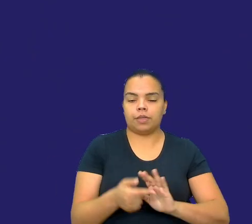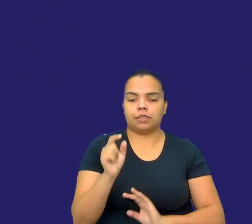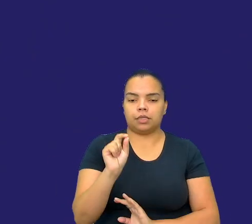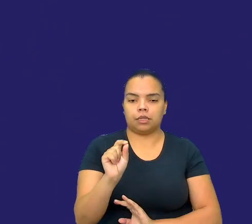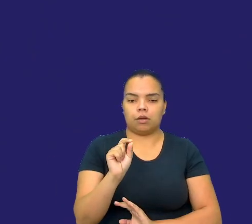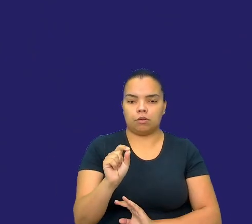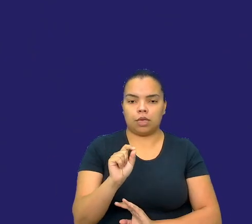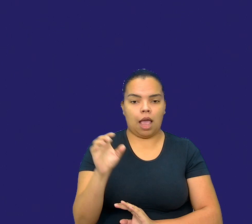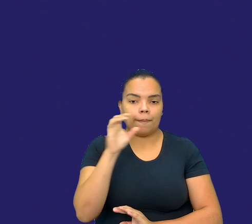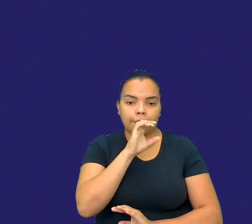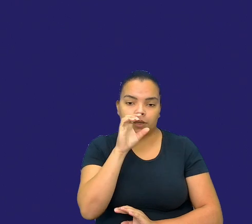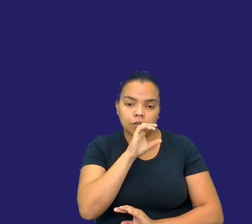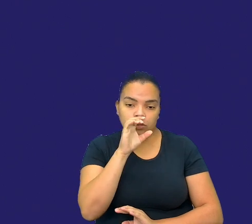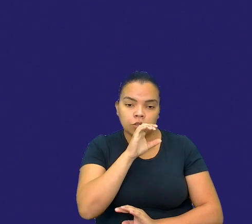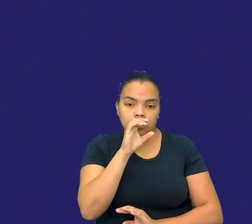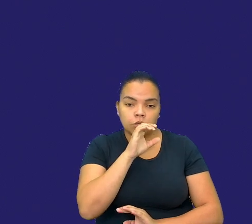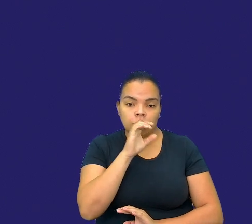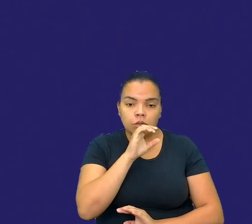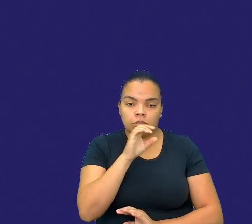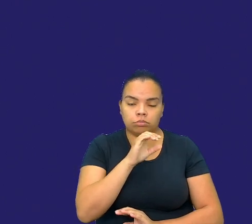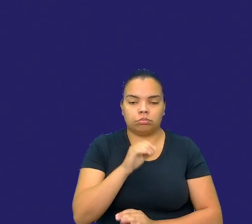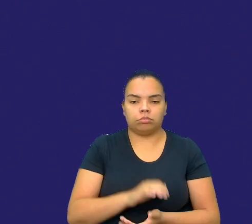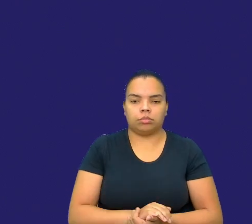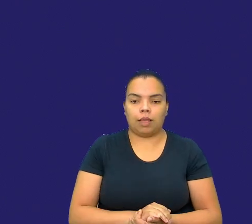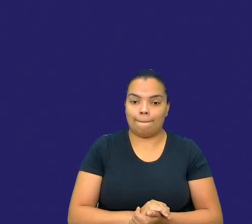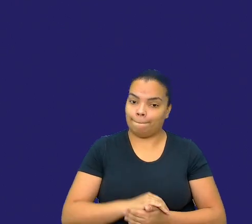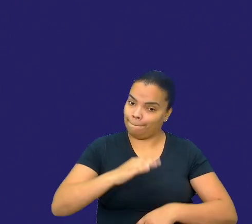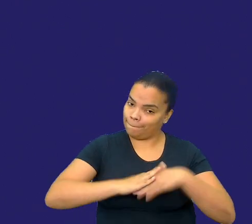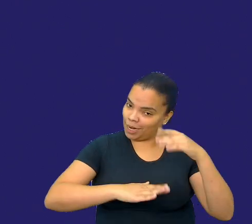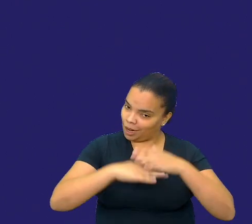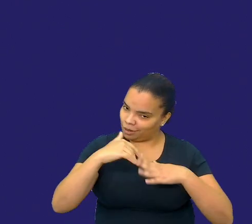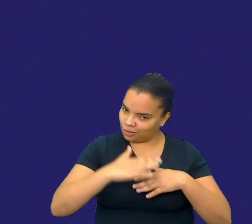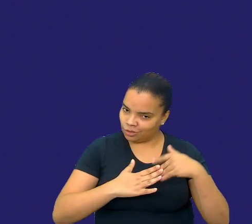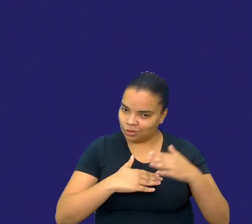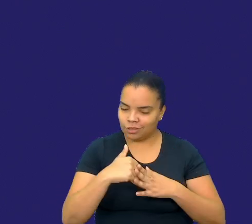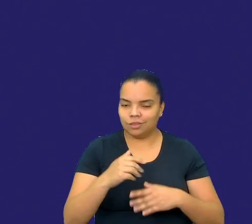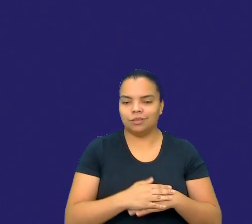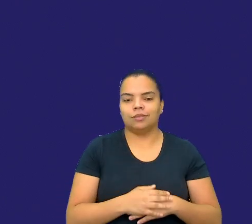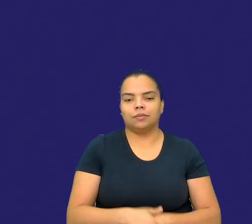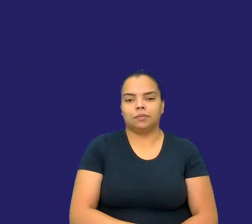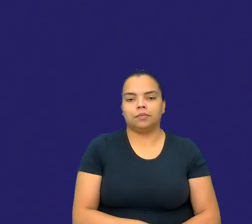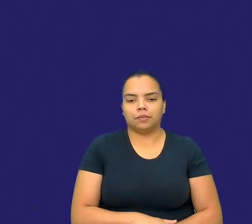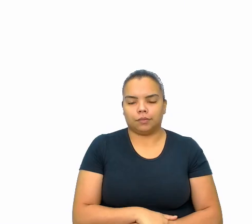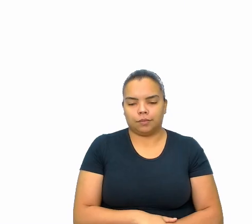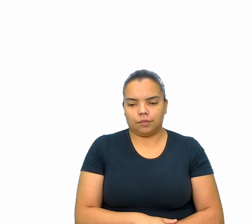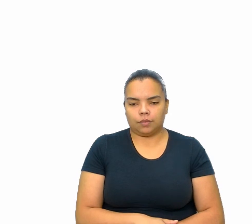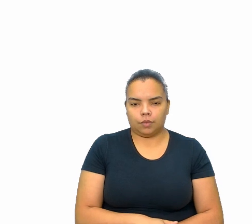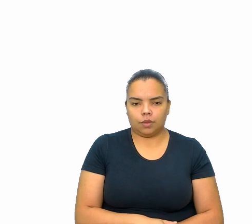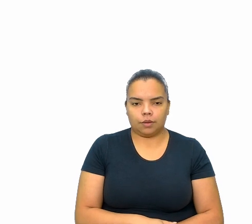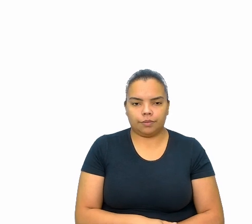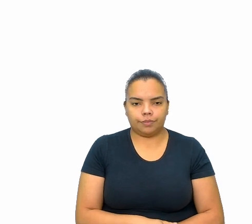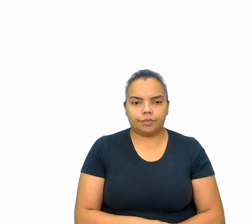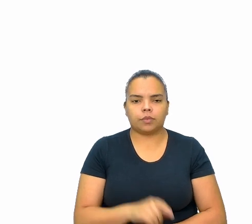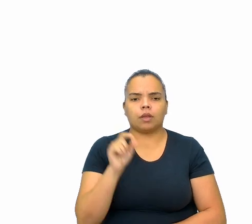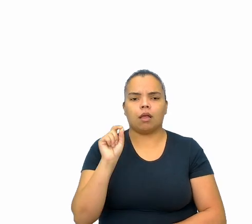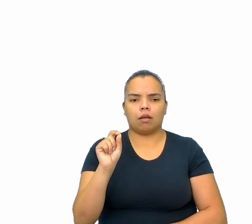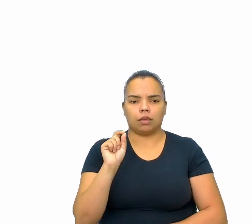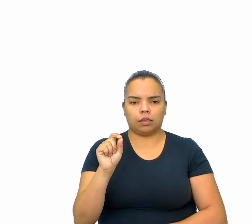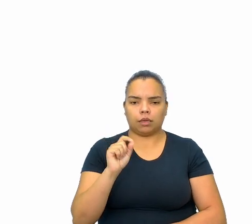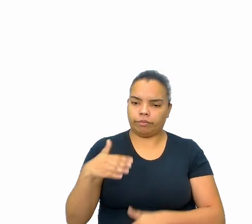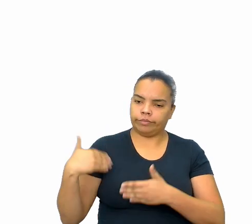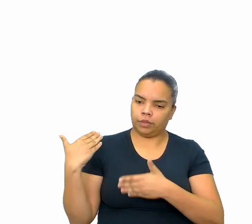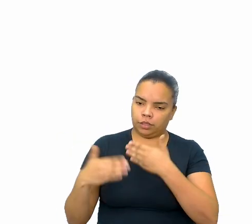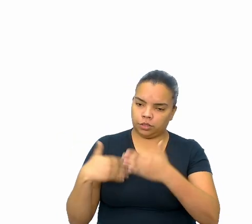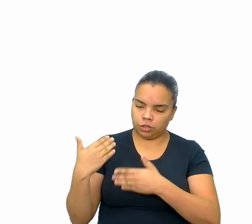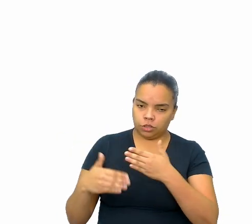aqui brevemente o nosso mão na massa, né, que é aquilo que vai subsidiar vocês aí no desdobramento. A partir